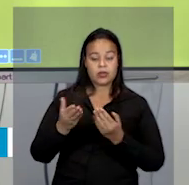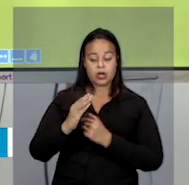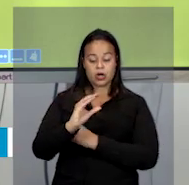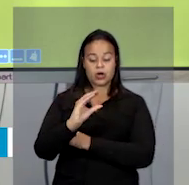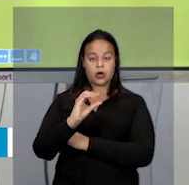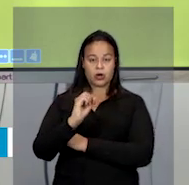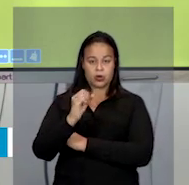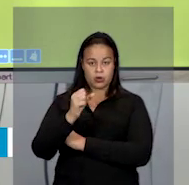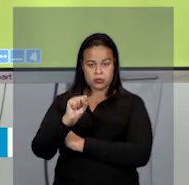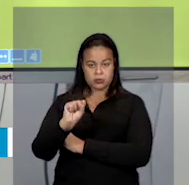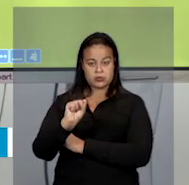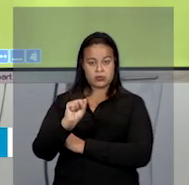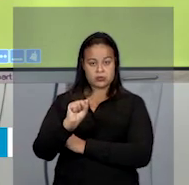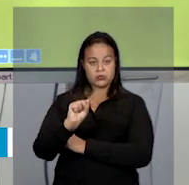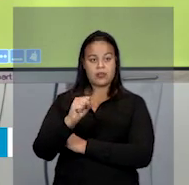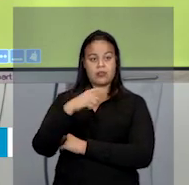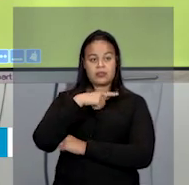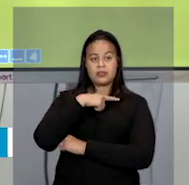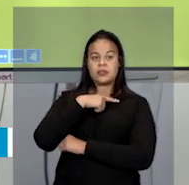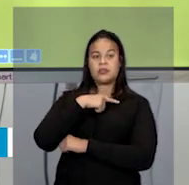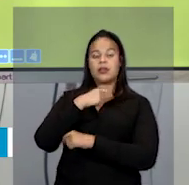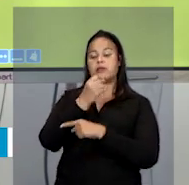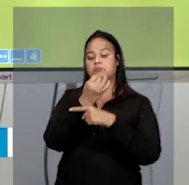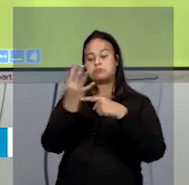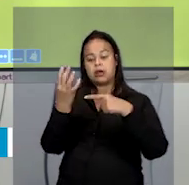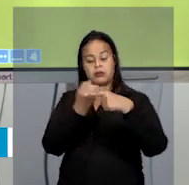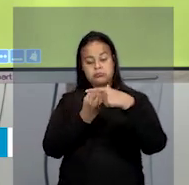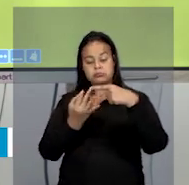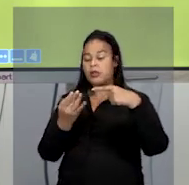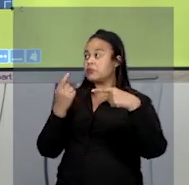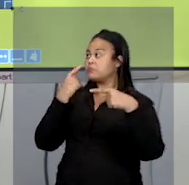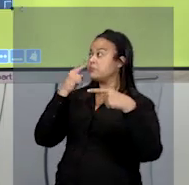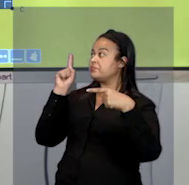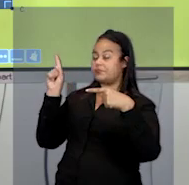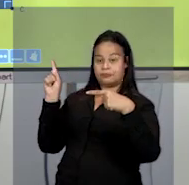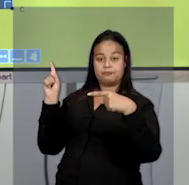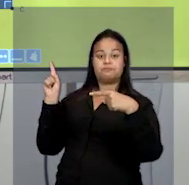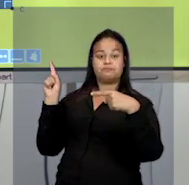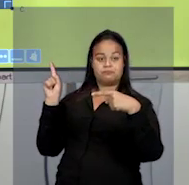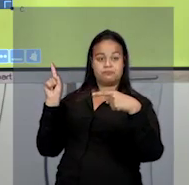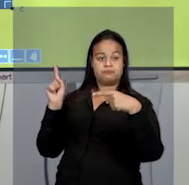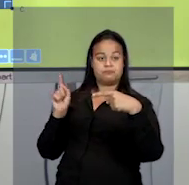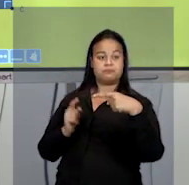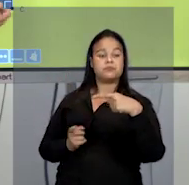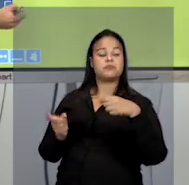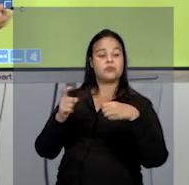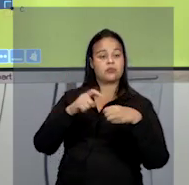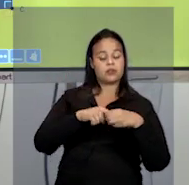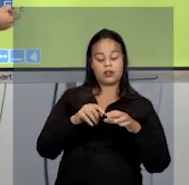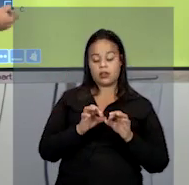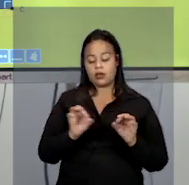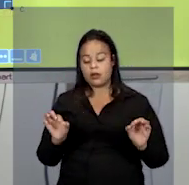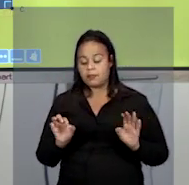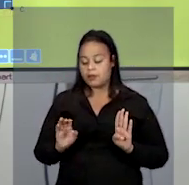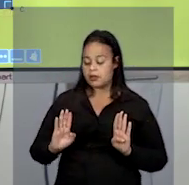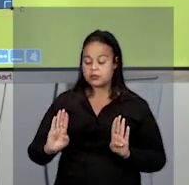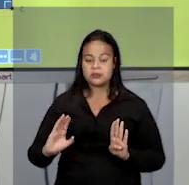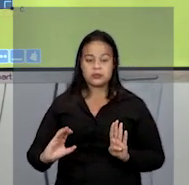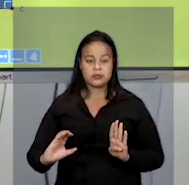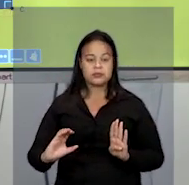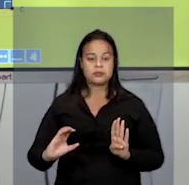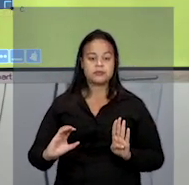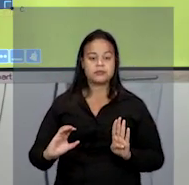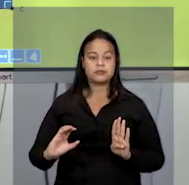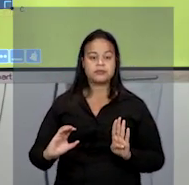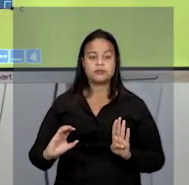Eu tenho o cateto adjacente a beta, que é o BC, voltando aqui, adjacente a beta, o BC, sobre